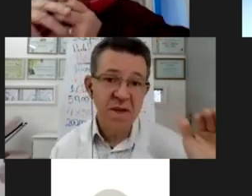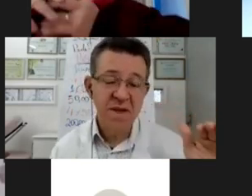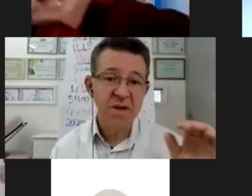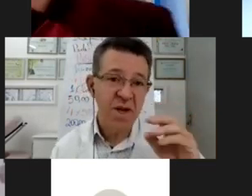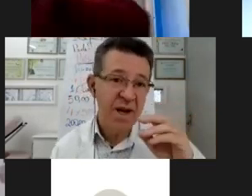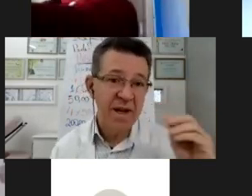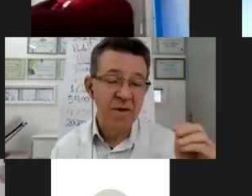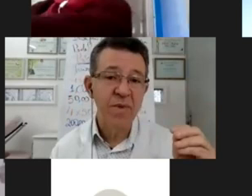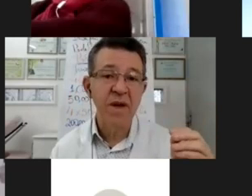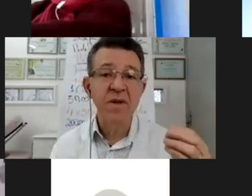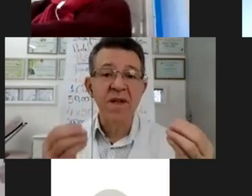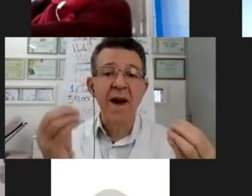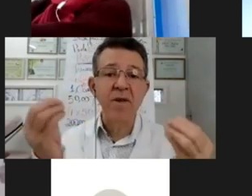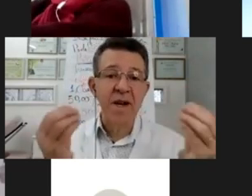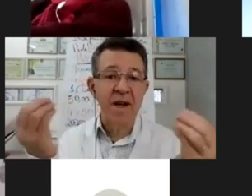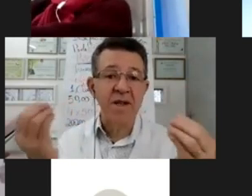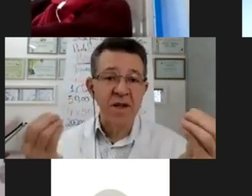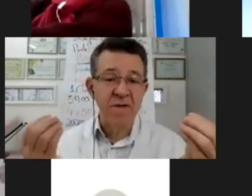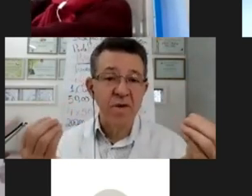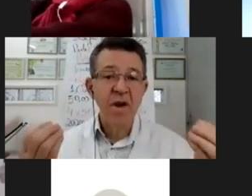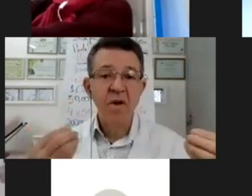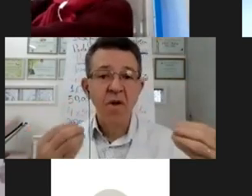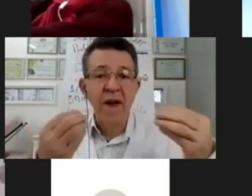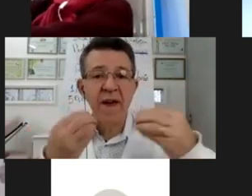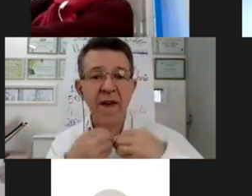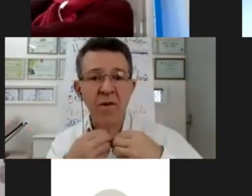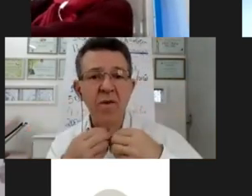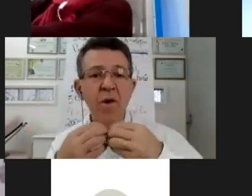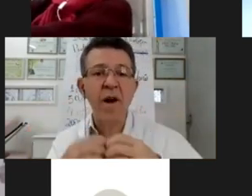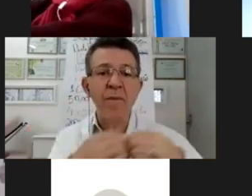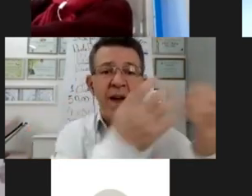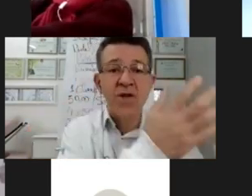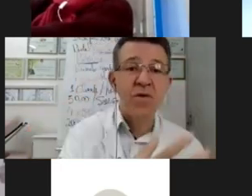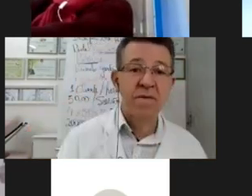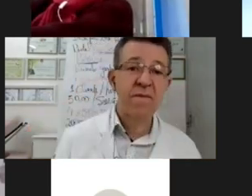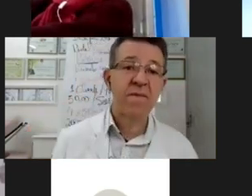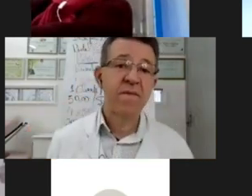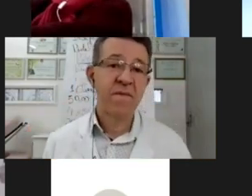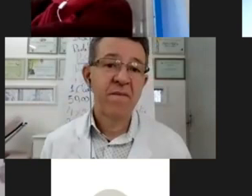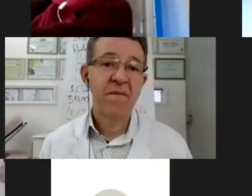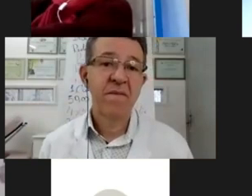não existe, já caiu. Porque se é alternativo, ou é eu ou é o médico.